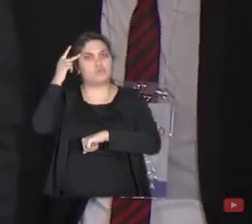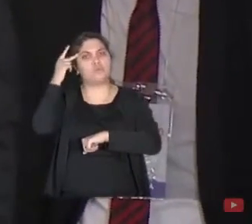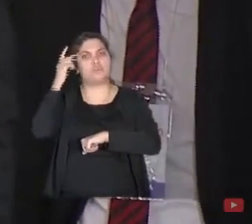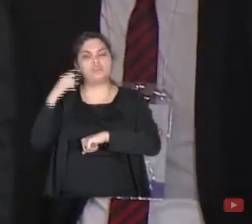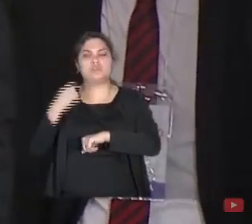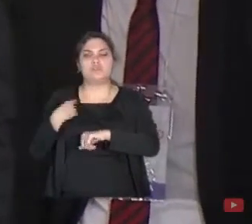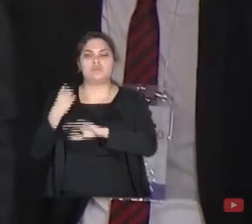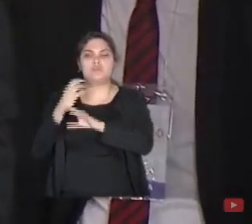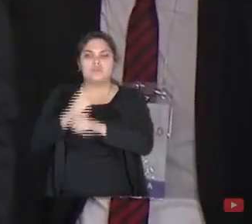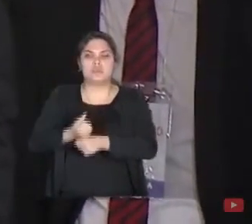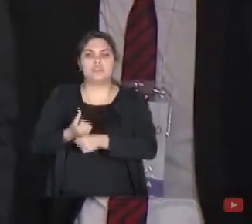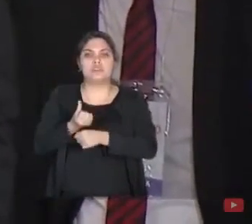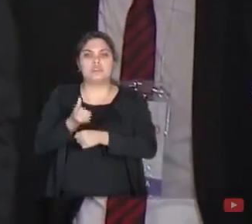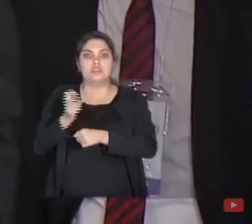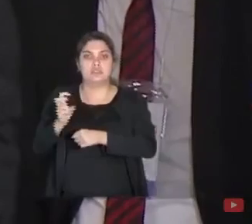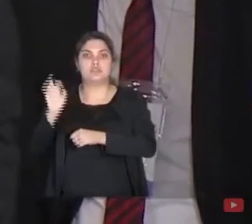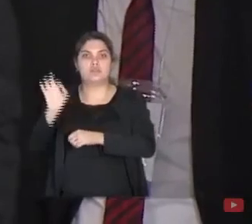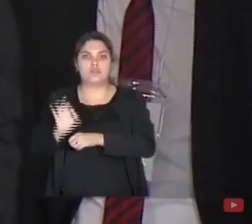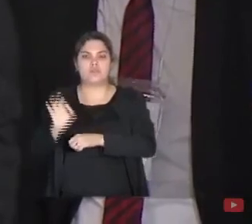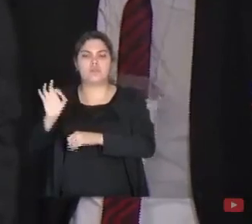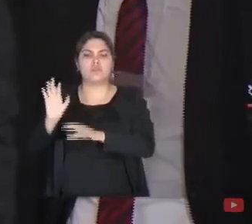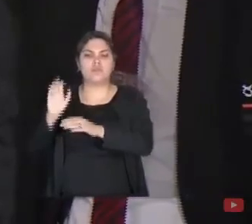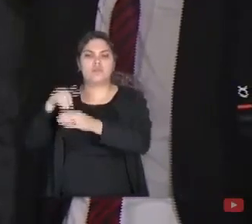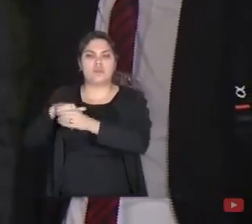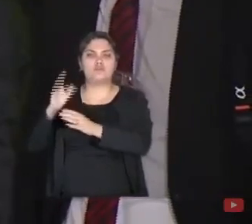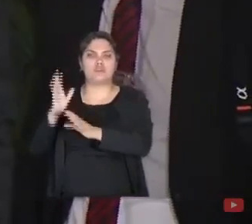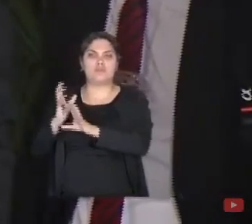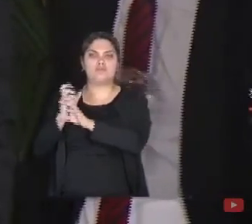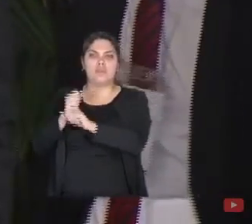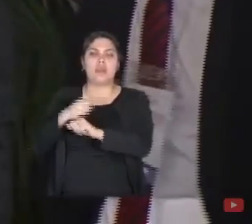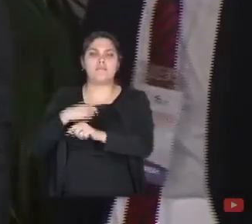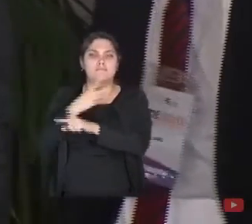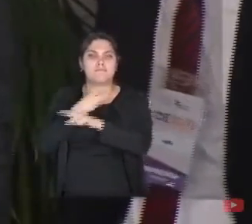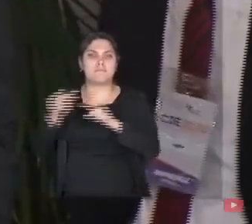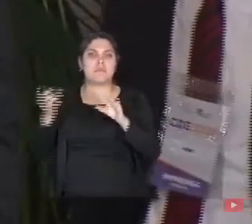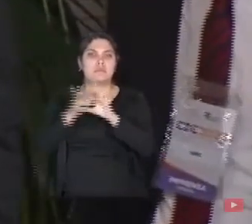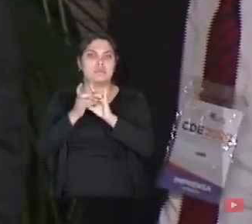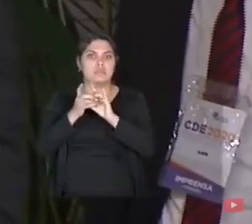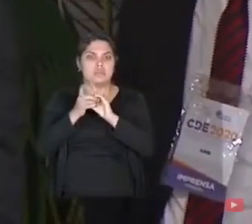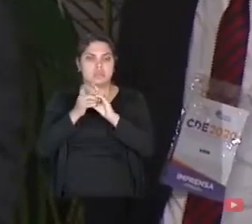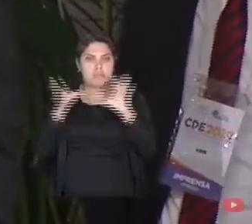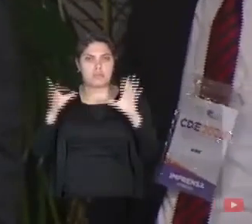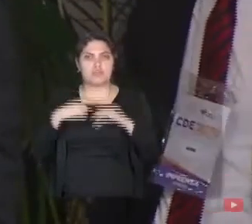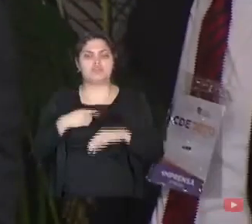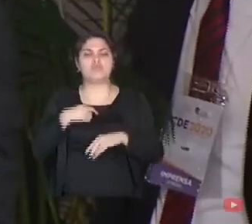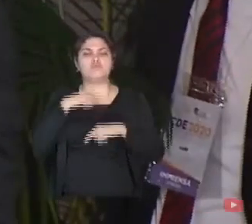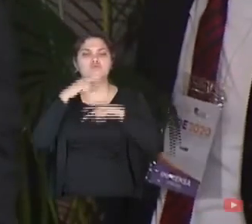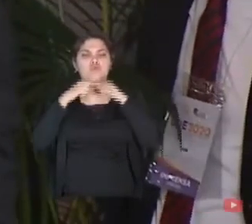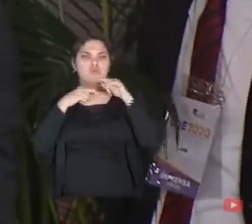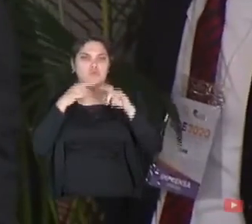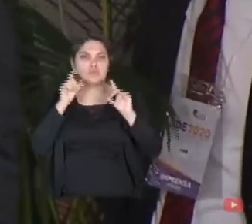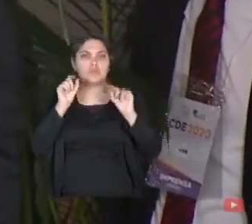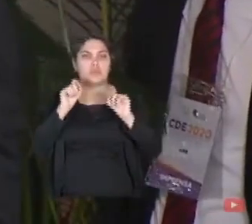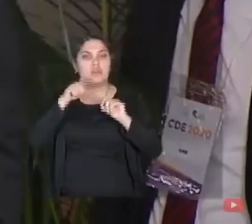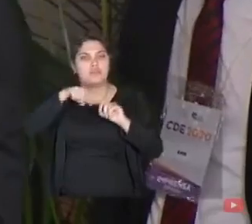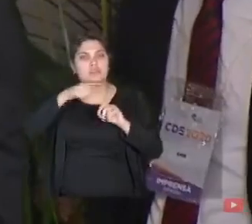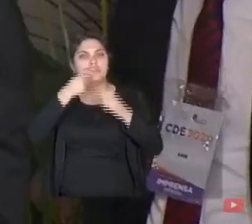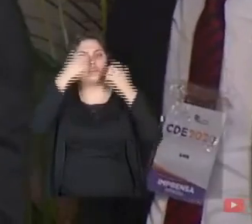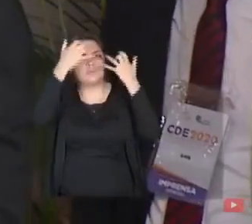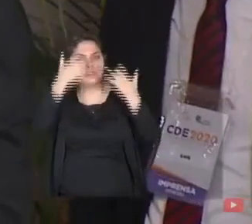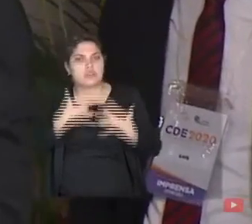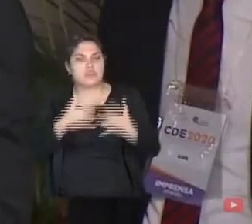chegarmos aí a 65% dos votos válidos, então isso vai ser uma vitória da democracia. Eu só queria tirar uma dúvida se o senhor está se